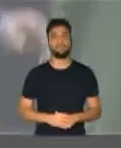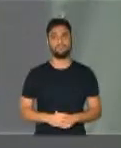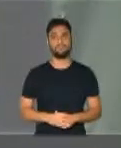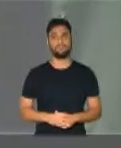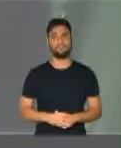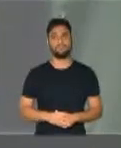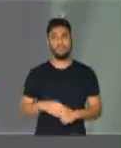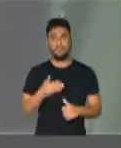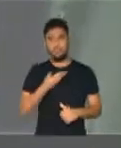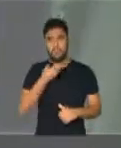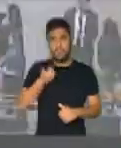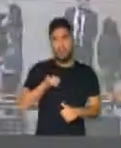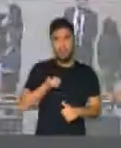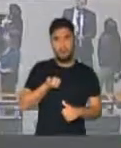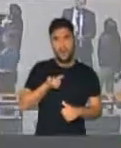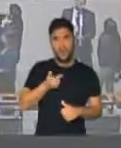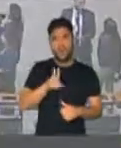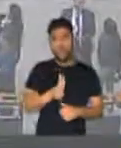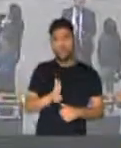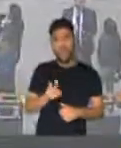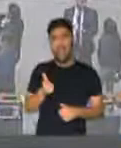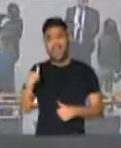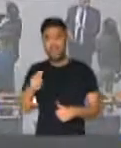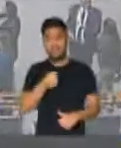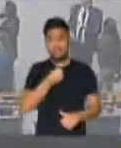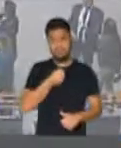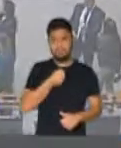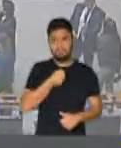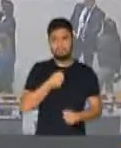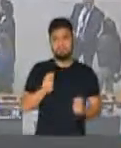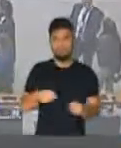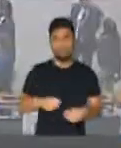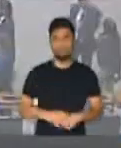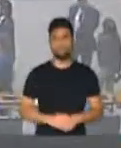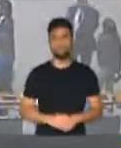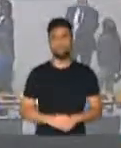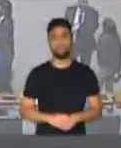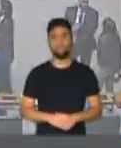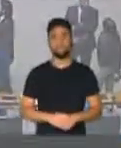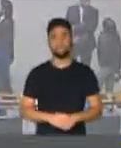Posso para o outro, presidente? Melhor usar outra tribuna, que eu acho que está falhando o microfone.